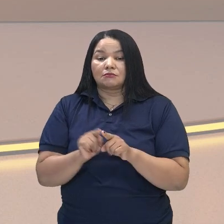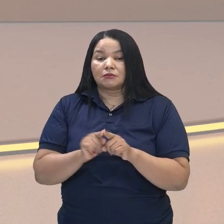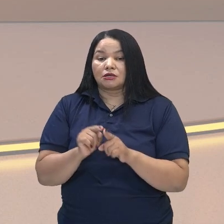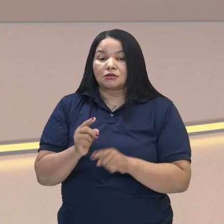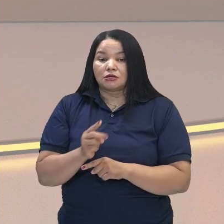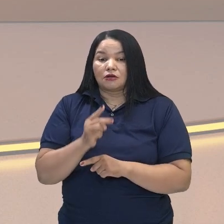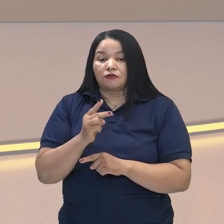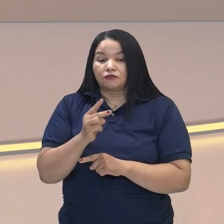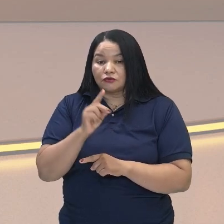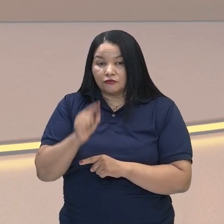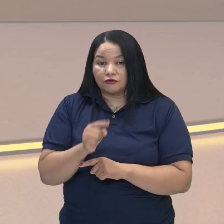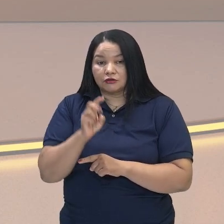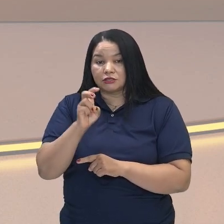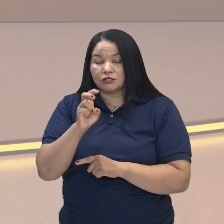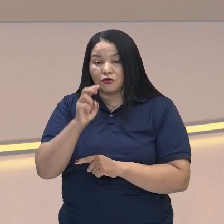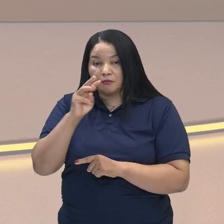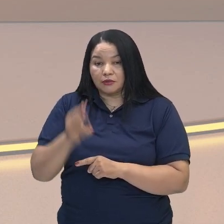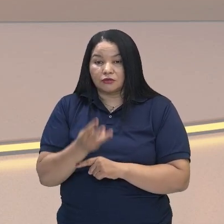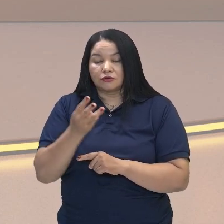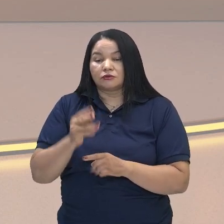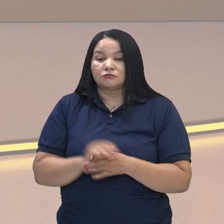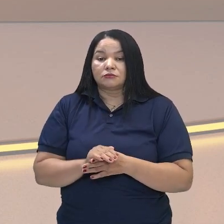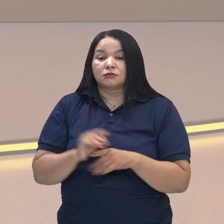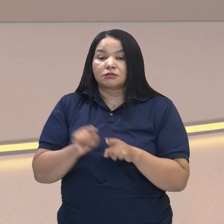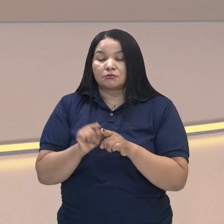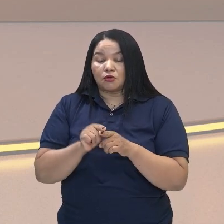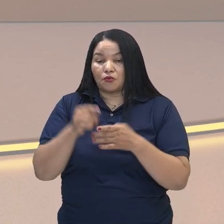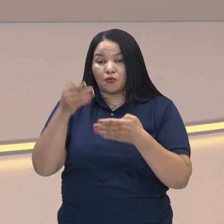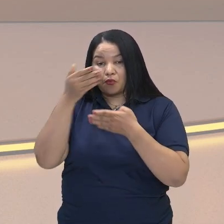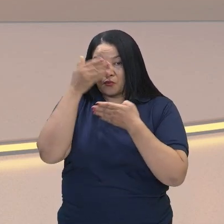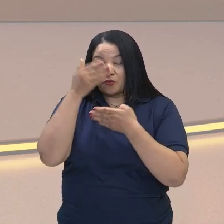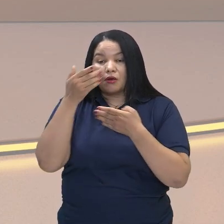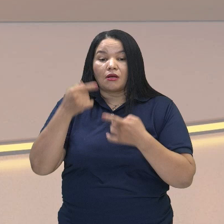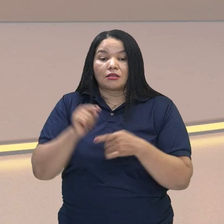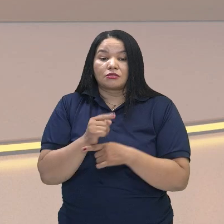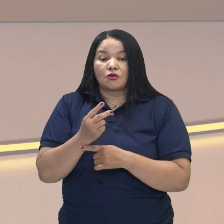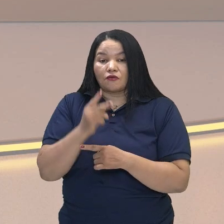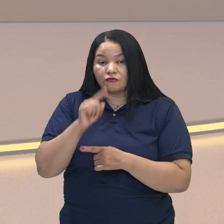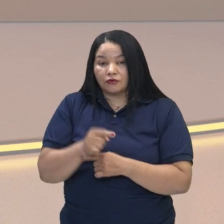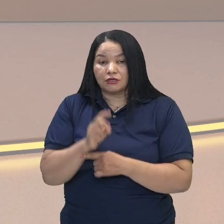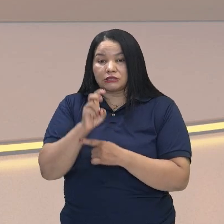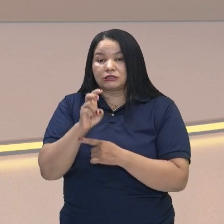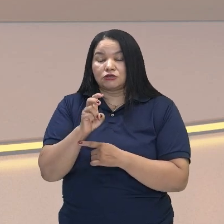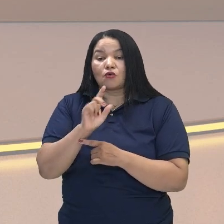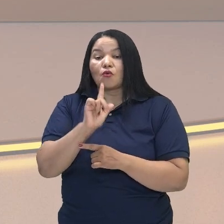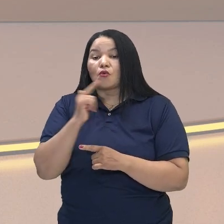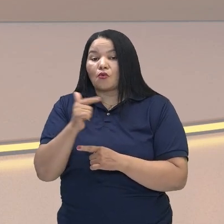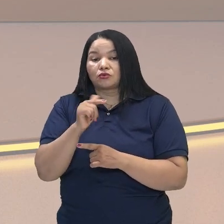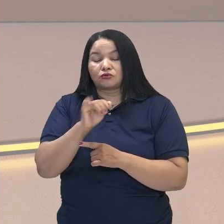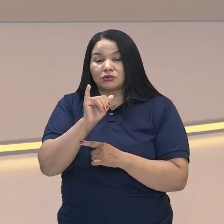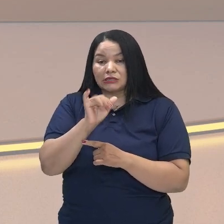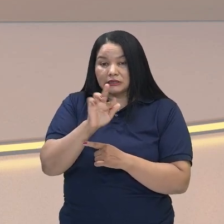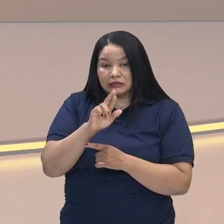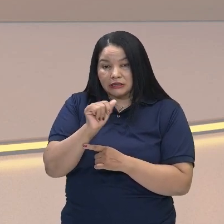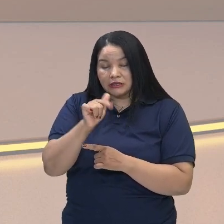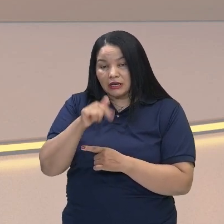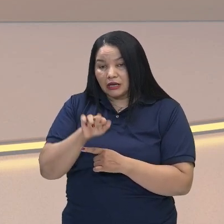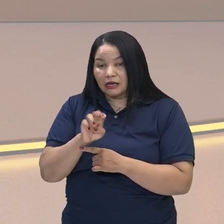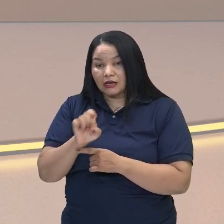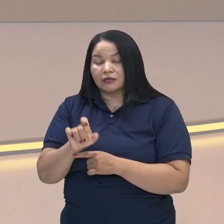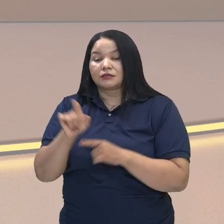Do Afeganistão, com 2,7 milhões. Também o Iraque, gente, vamos ter aí em torno